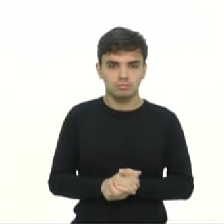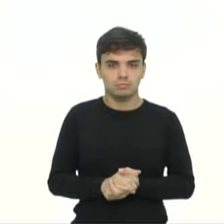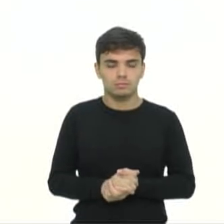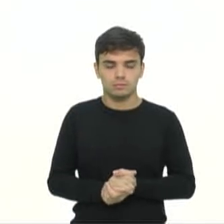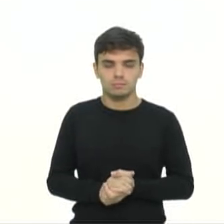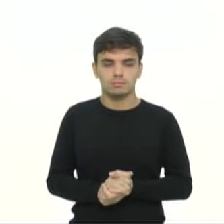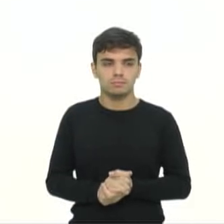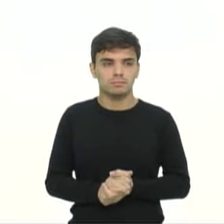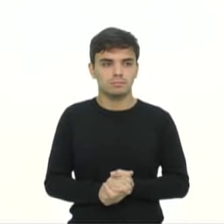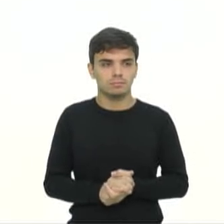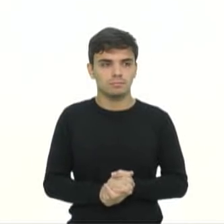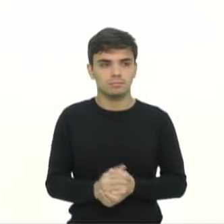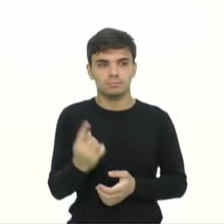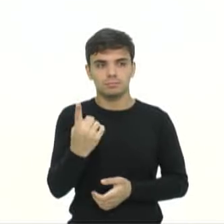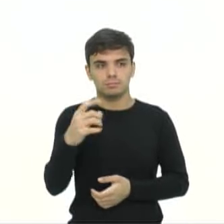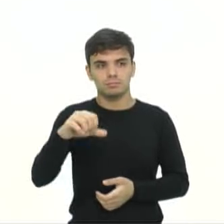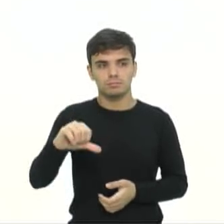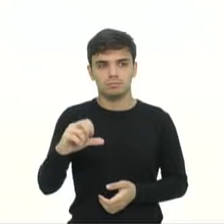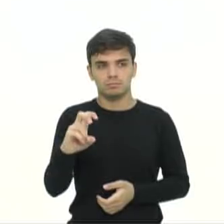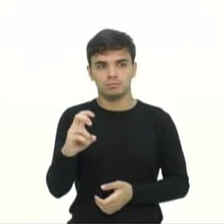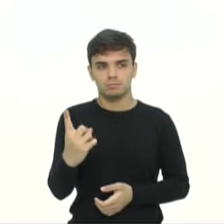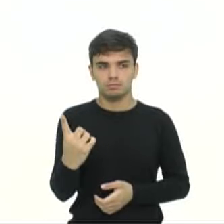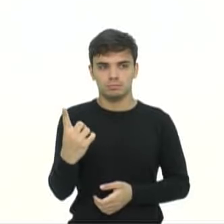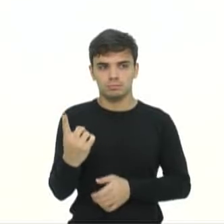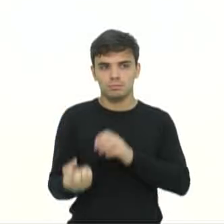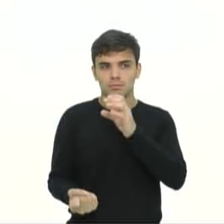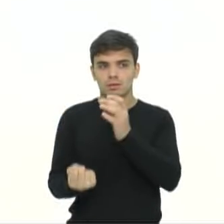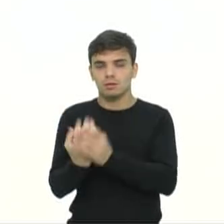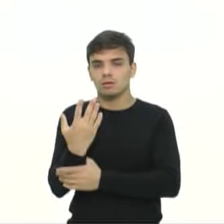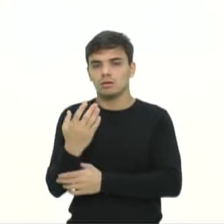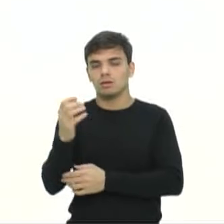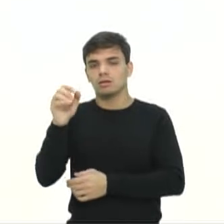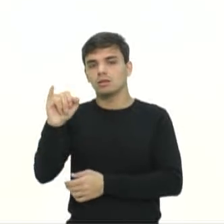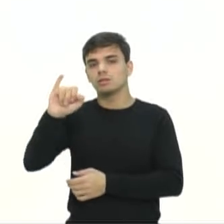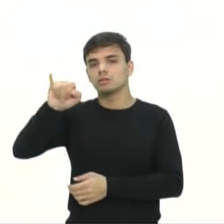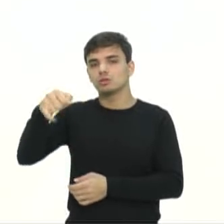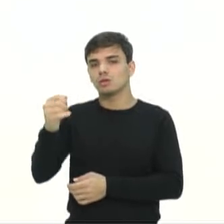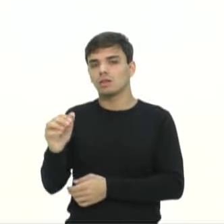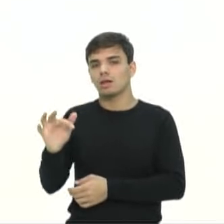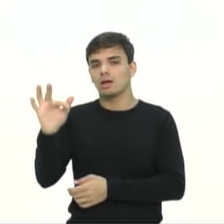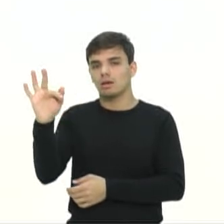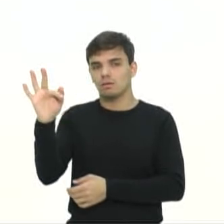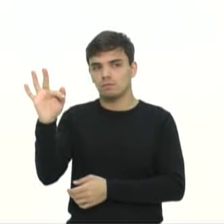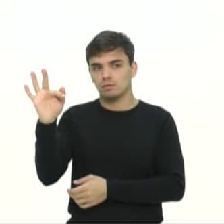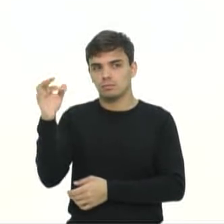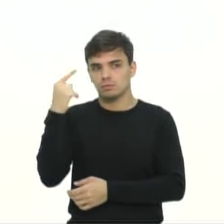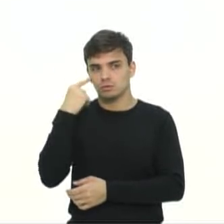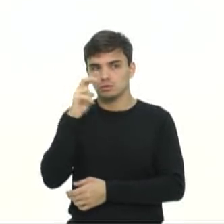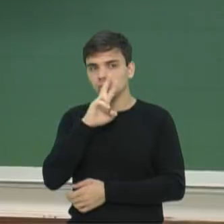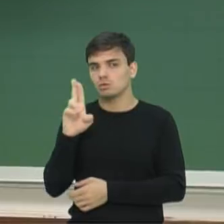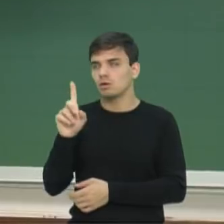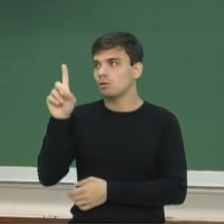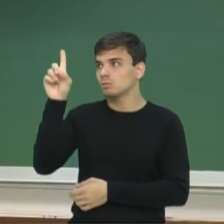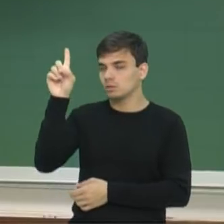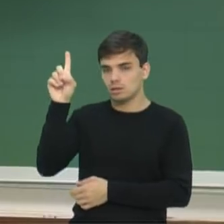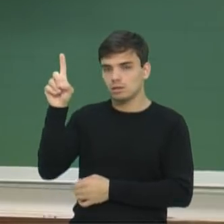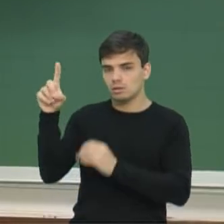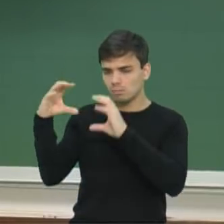o judô. Então em 1951 é criada a IJF, que é a International Judo Federation, que é a